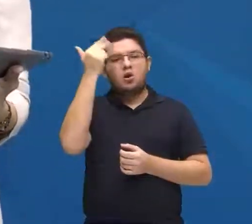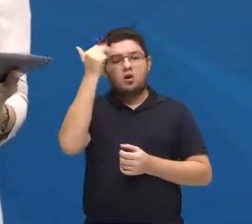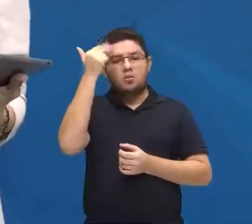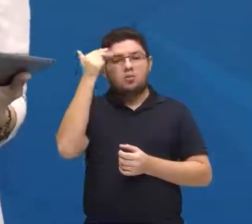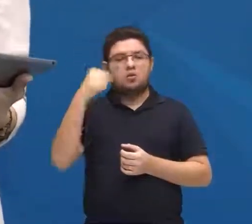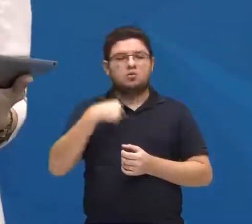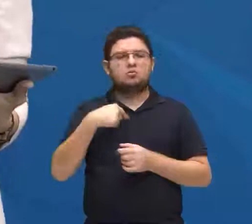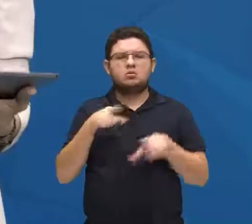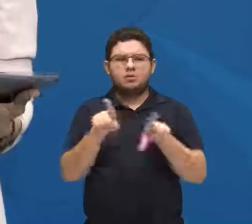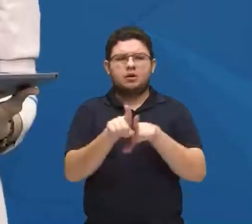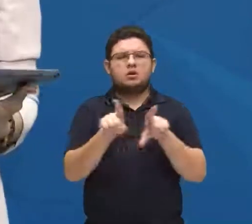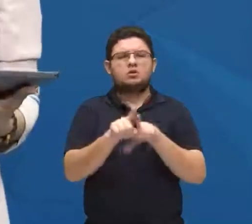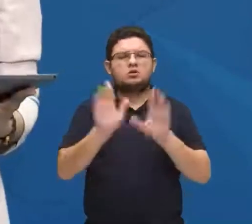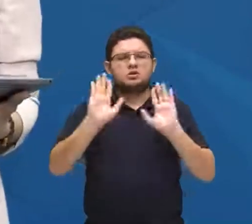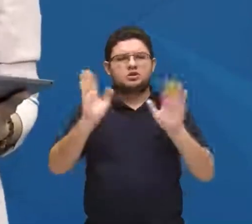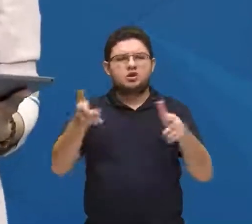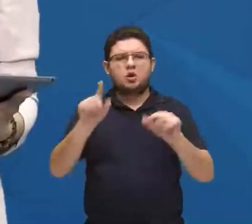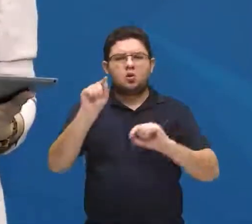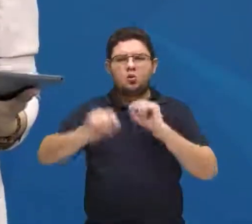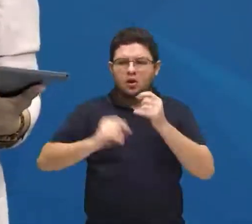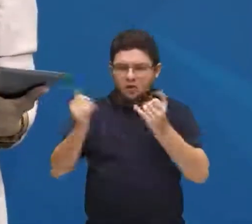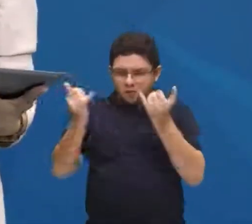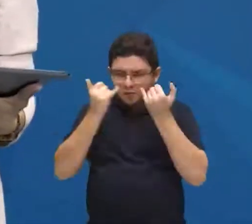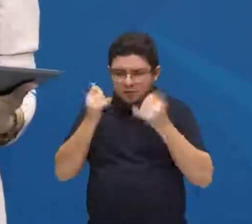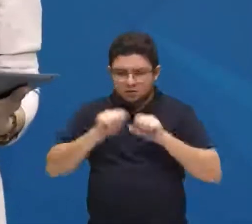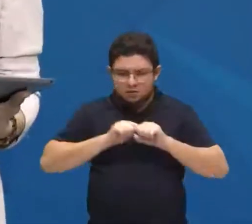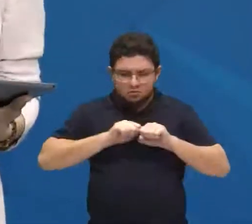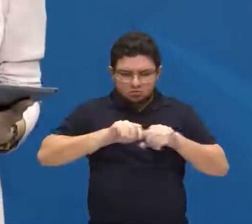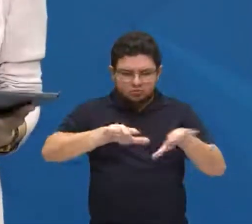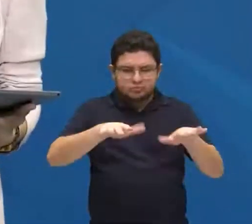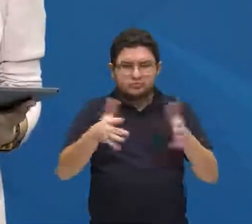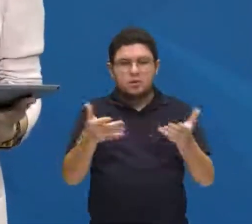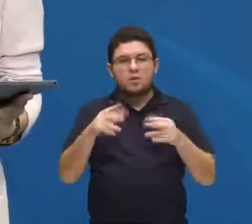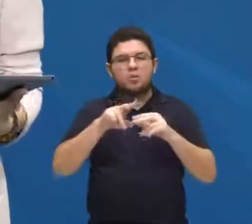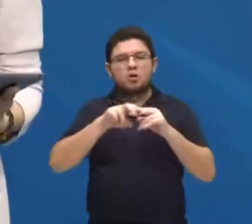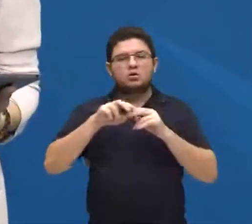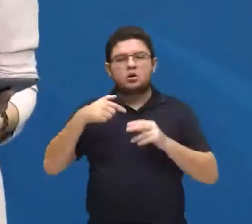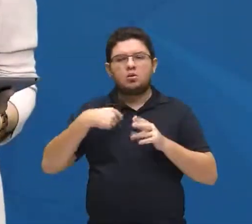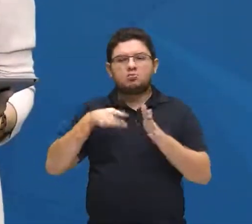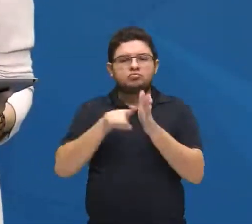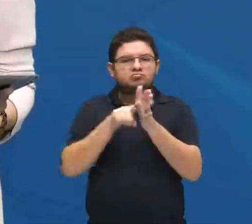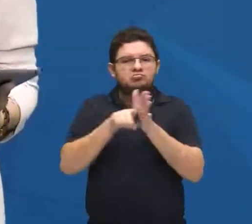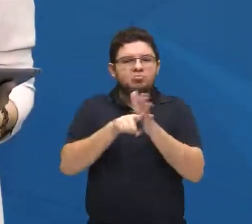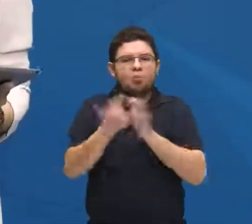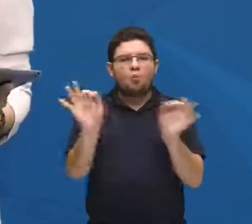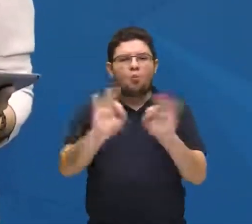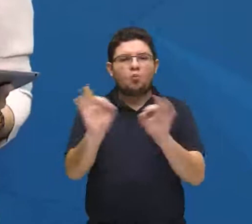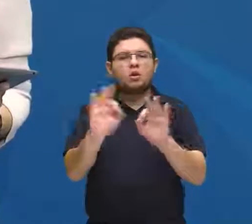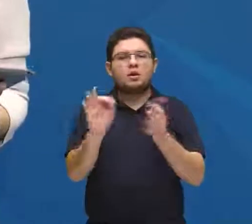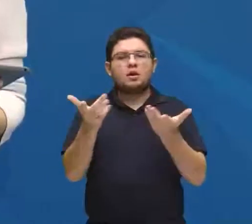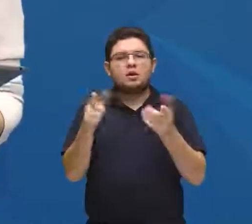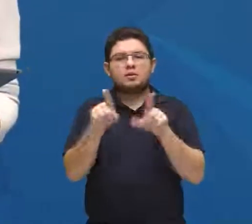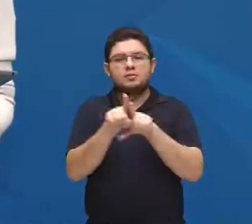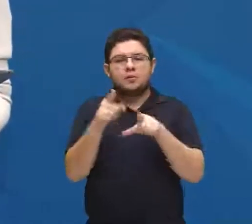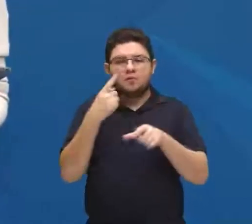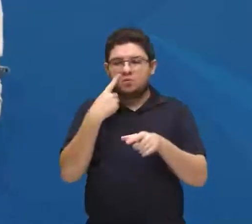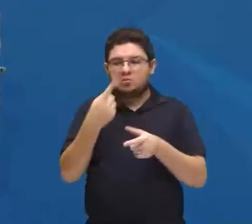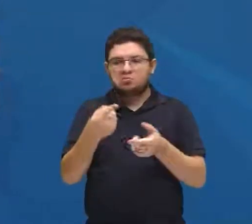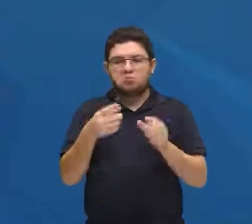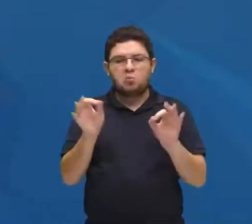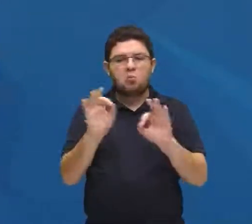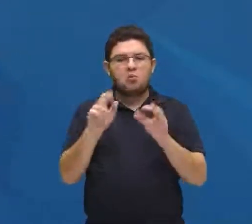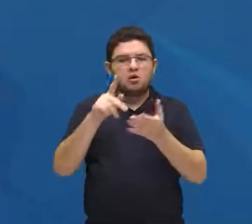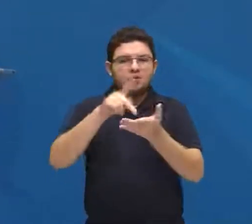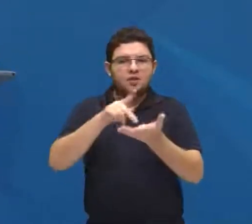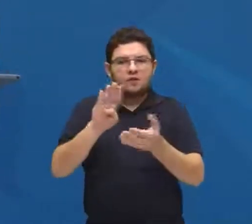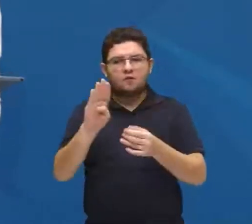ter compartilhado alguma fake news justamente, né, por não checar, por não verificar essas informações. E a